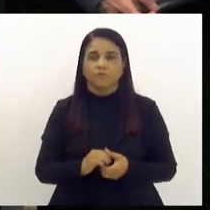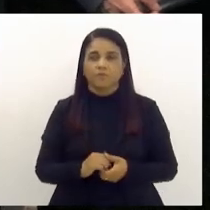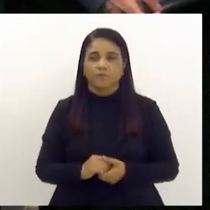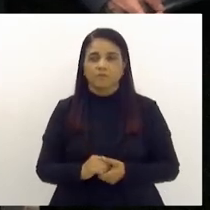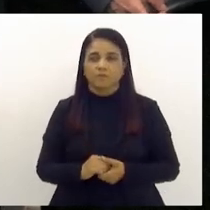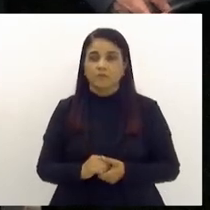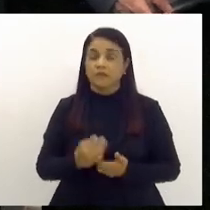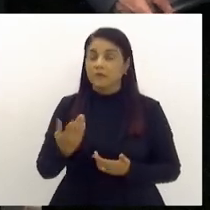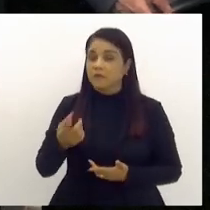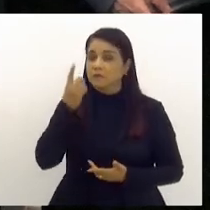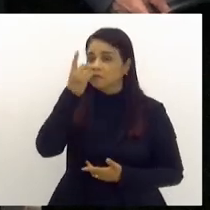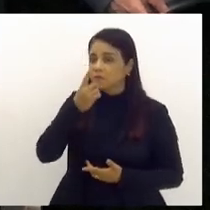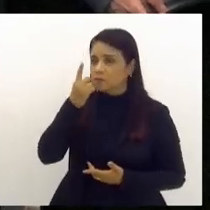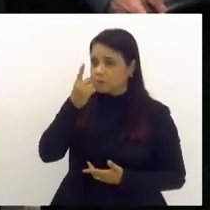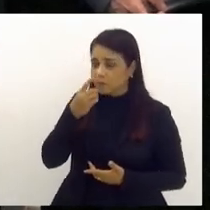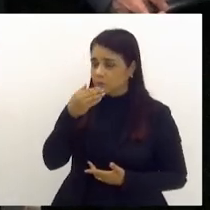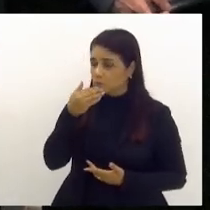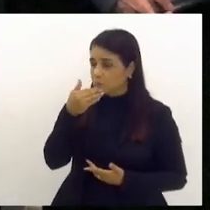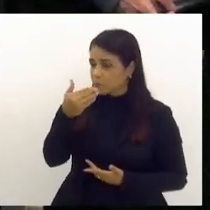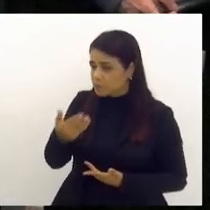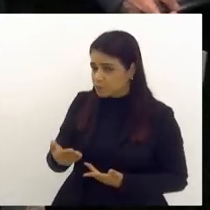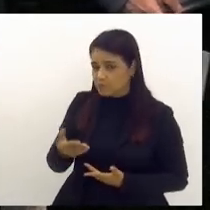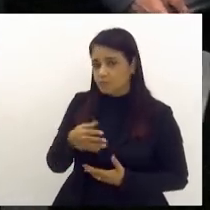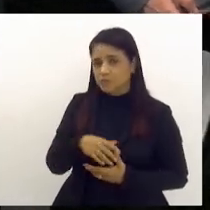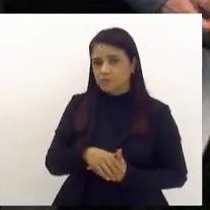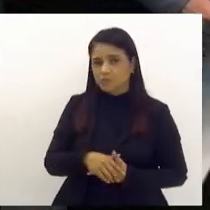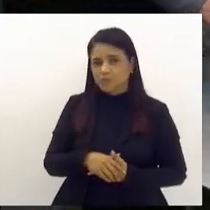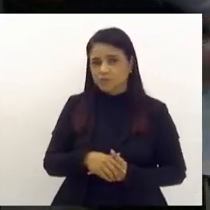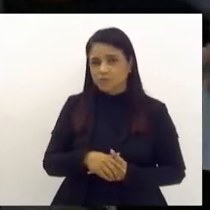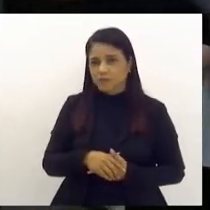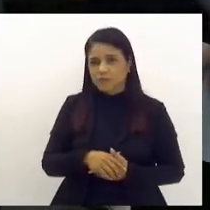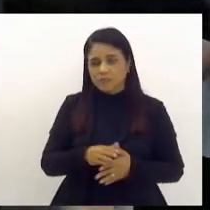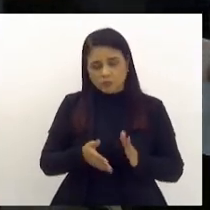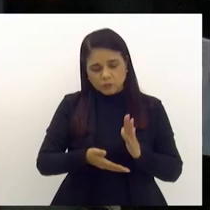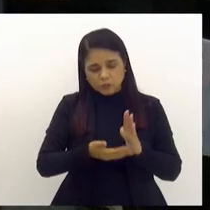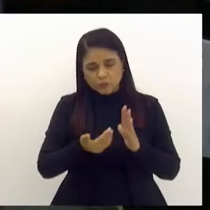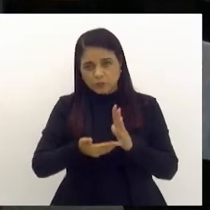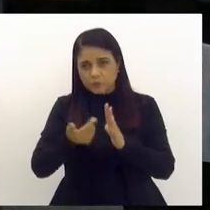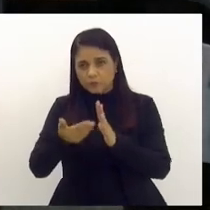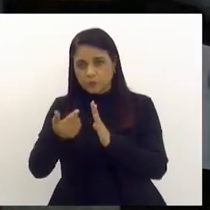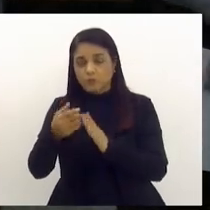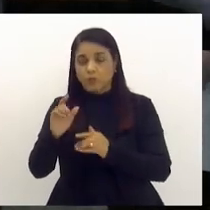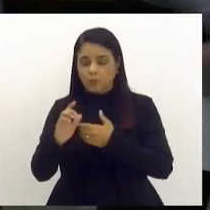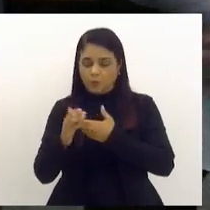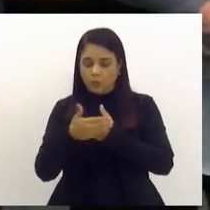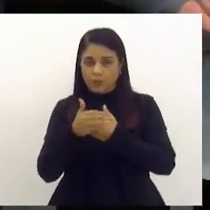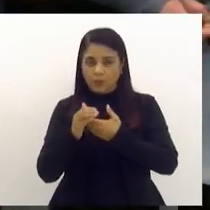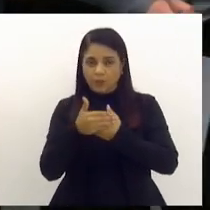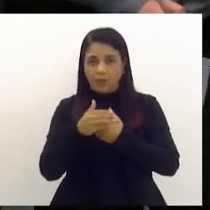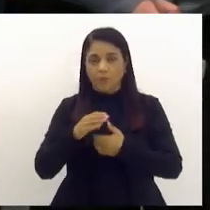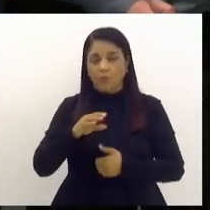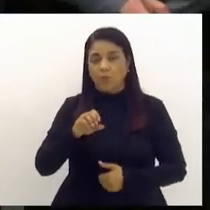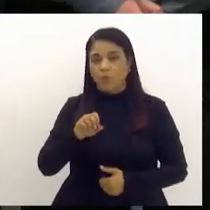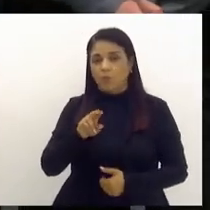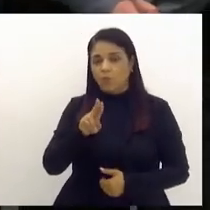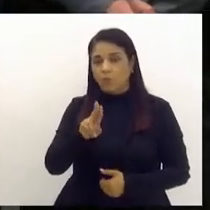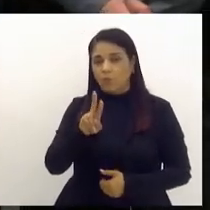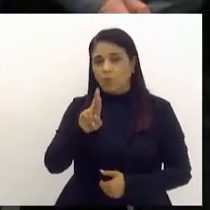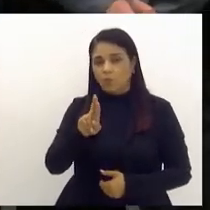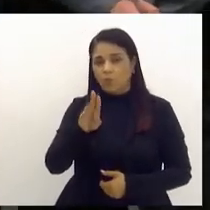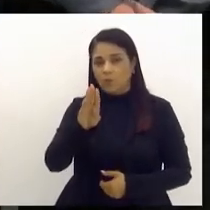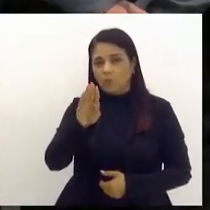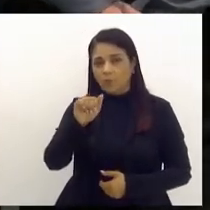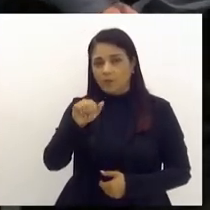Deputado doutor Serginho, eu tinha solicitado que excluísse o termo urbanismo. Porque, se a